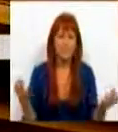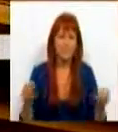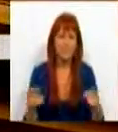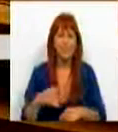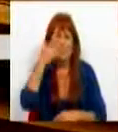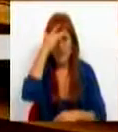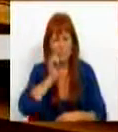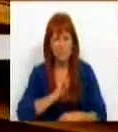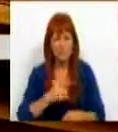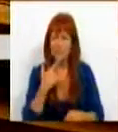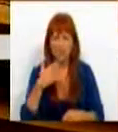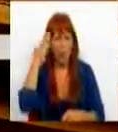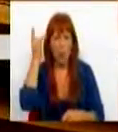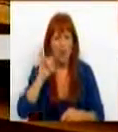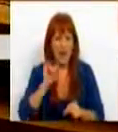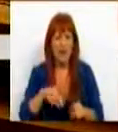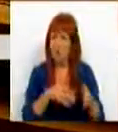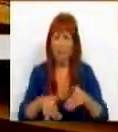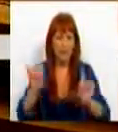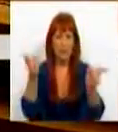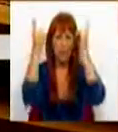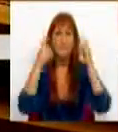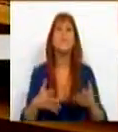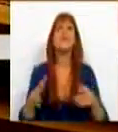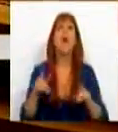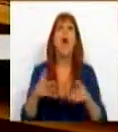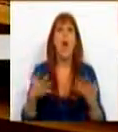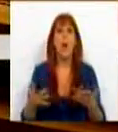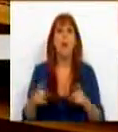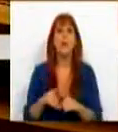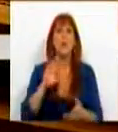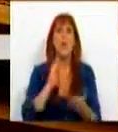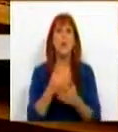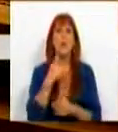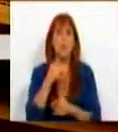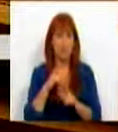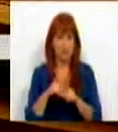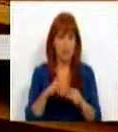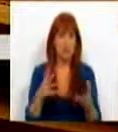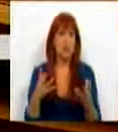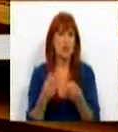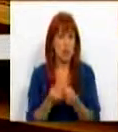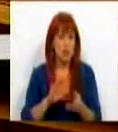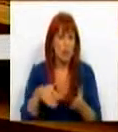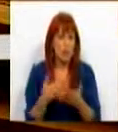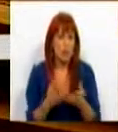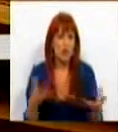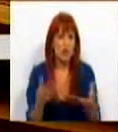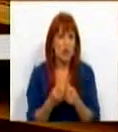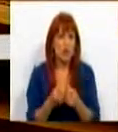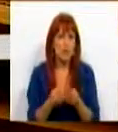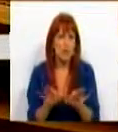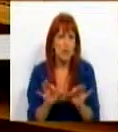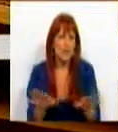na minha perspectiva, não parece que seja este o caminho. No quanto agora, a última questão, propõem juntar